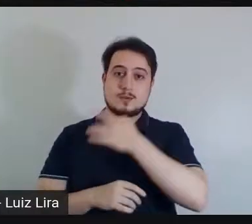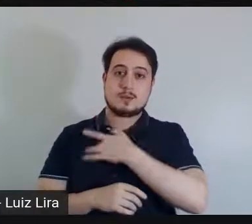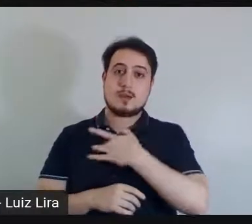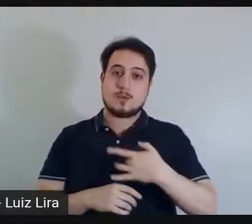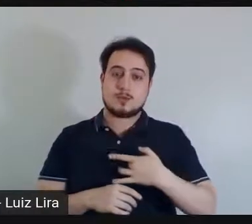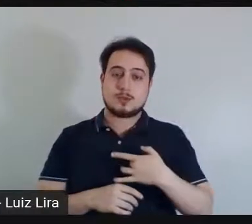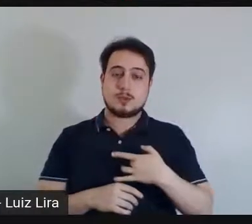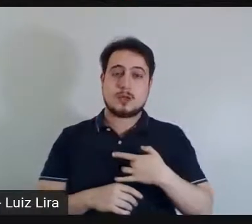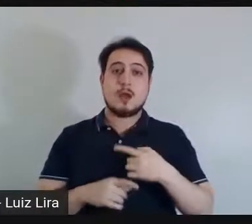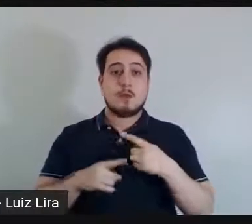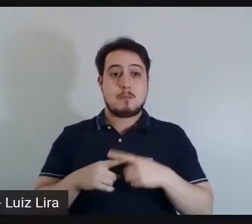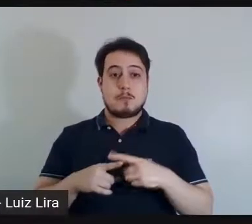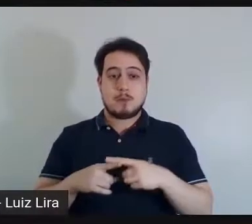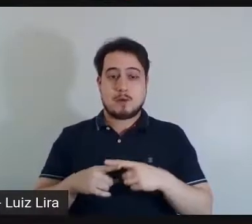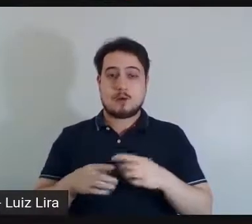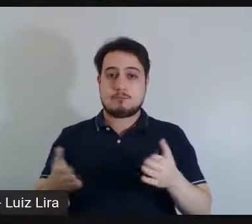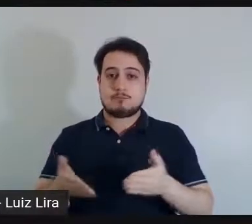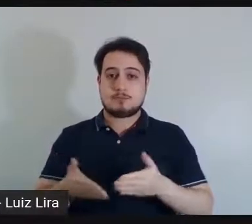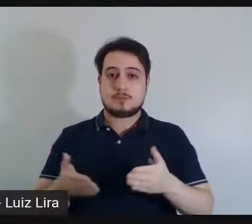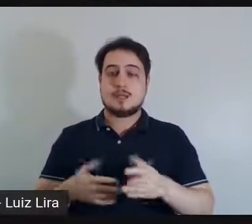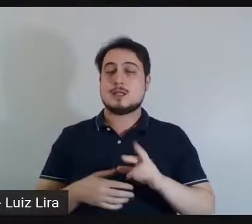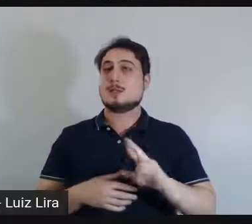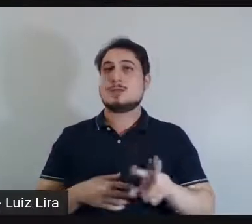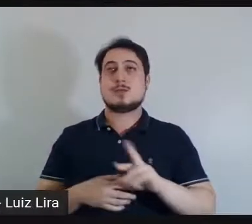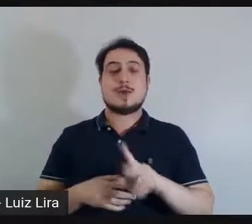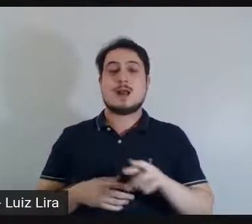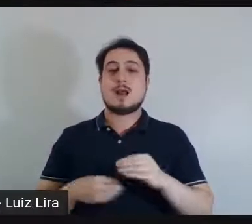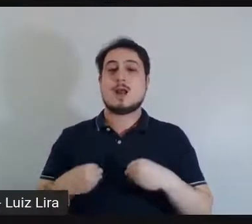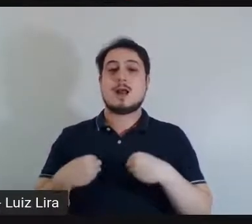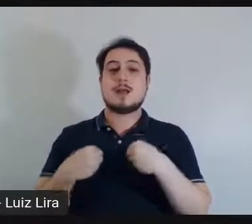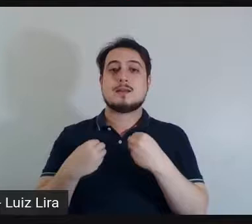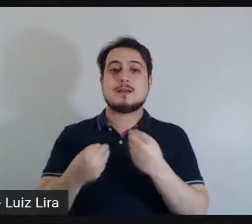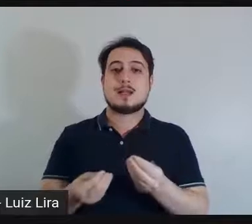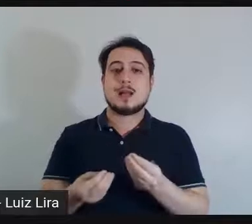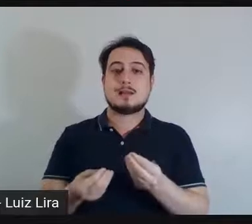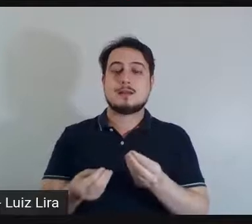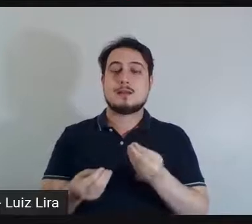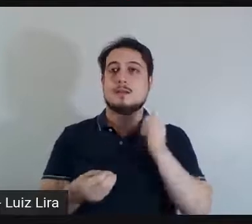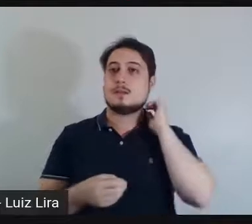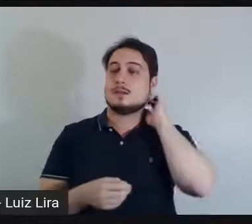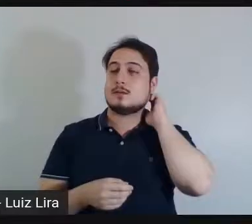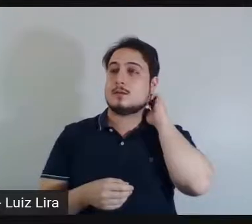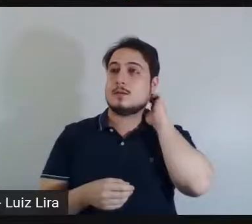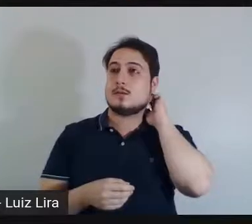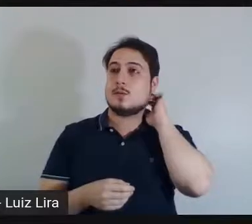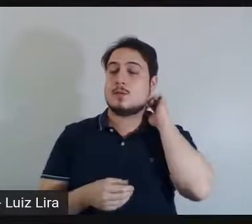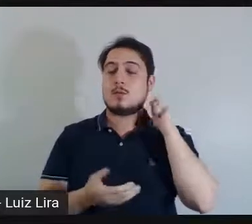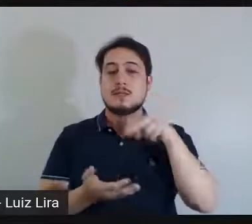em tese, a eles não são conferidos uma estabilidade.